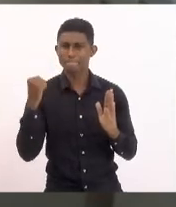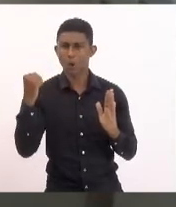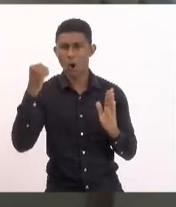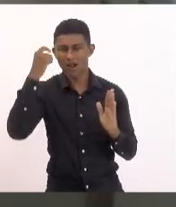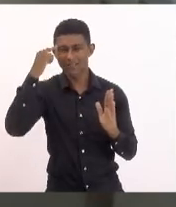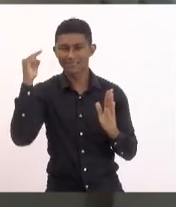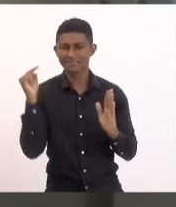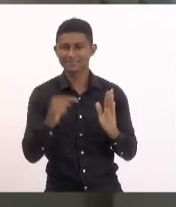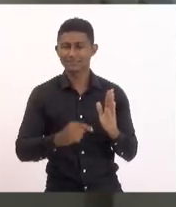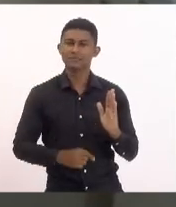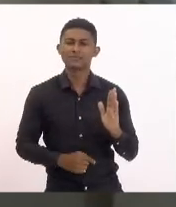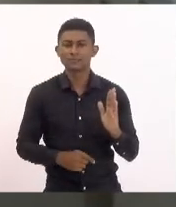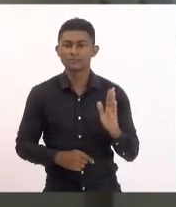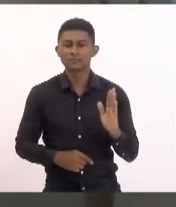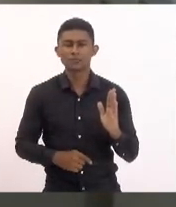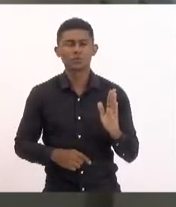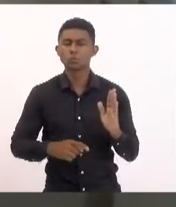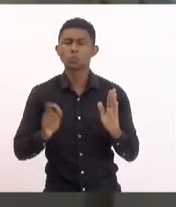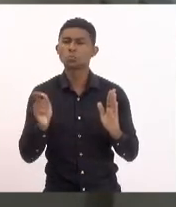sobre